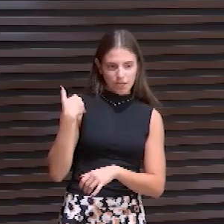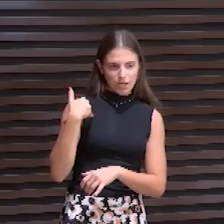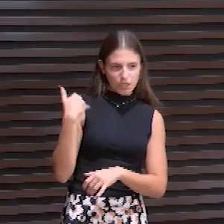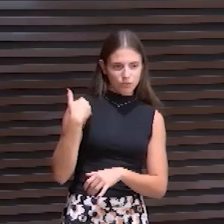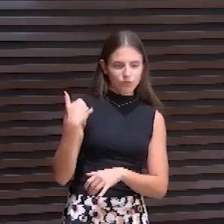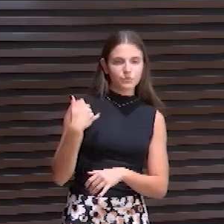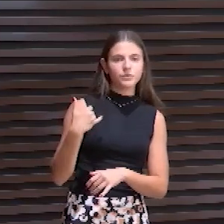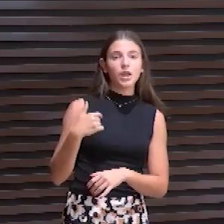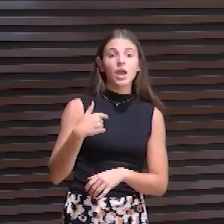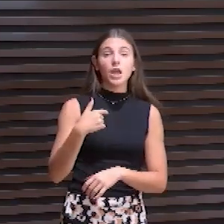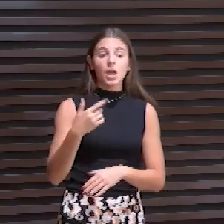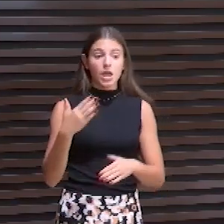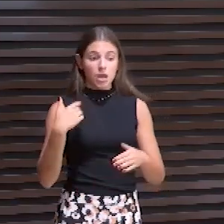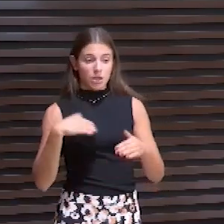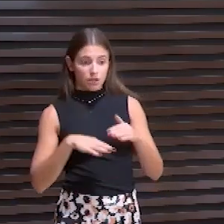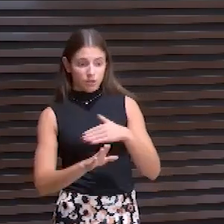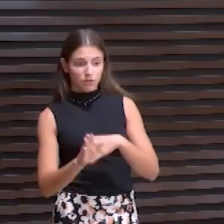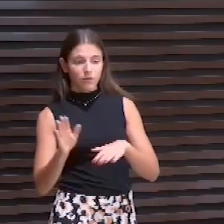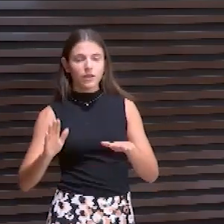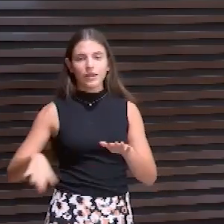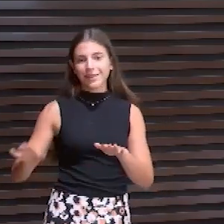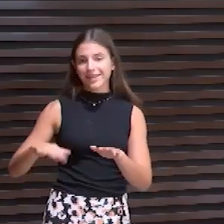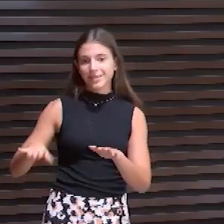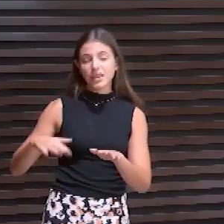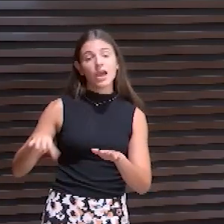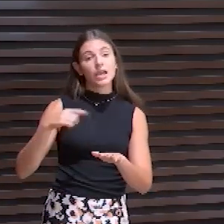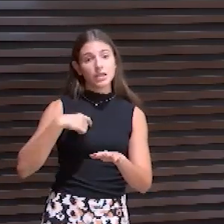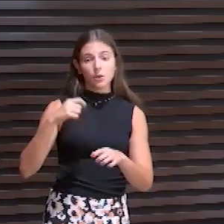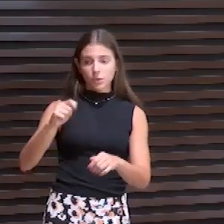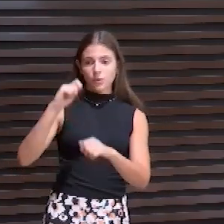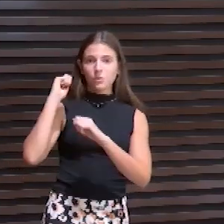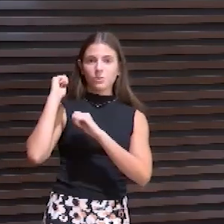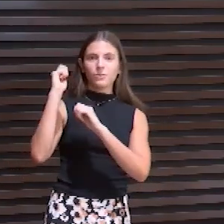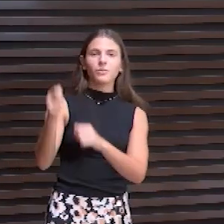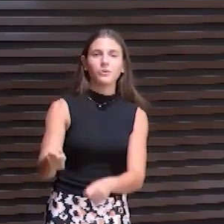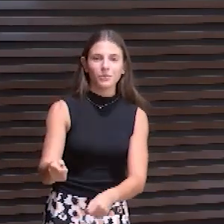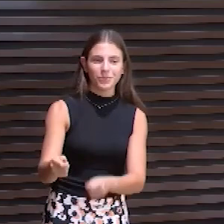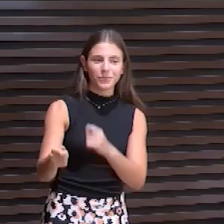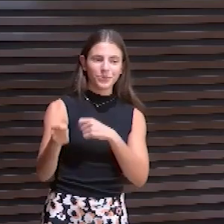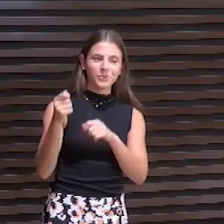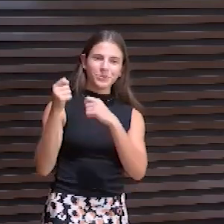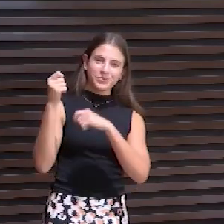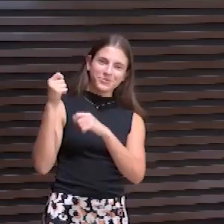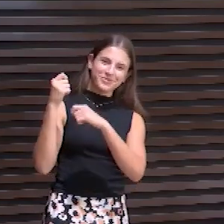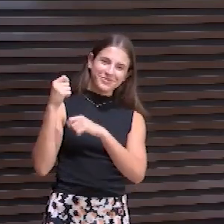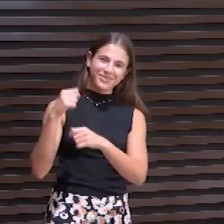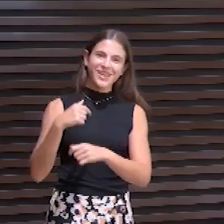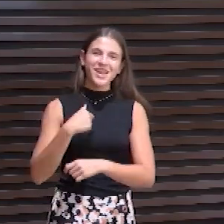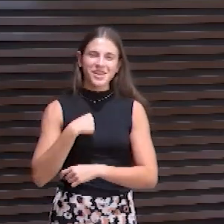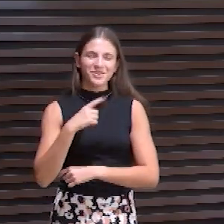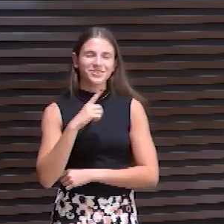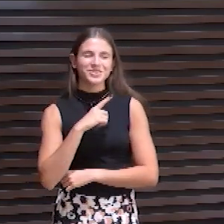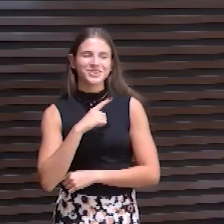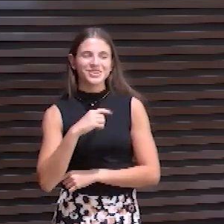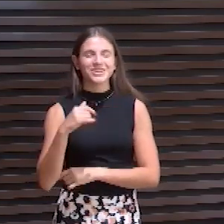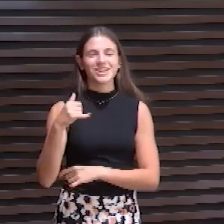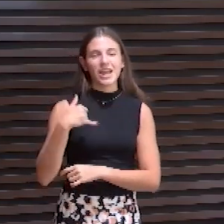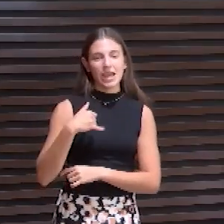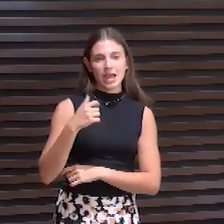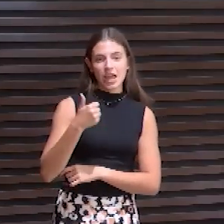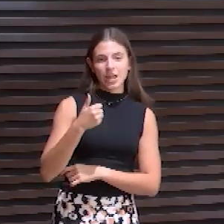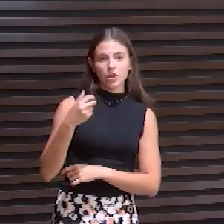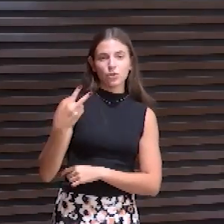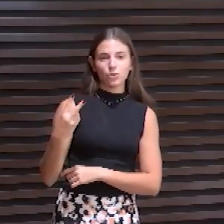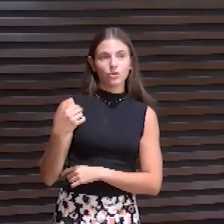praia, e eu saía para pescar, lá nas pedras de Caiobá. Eu tinha uns 12 anos. Só que eu me